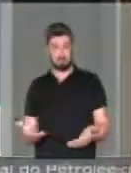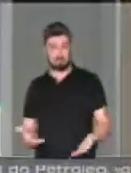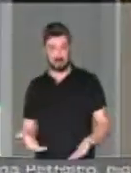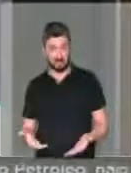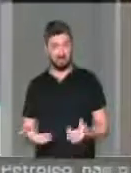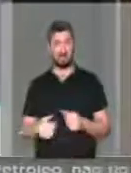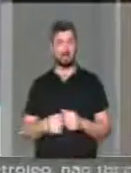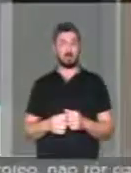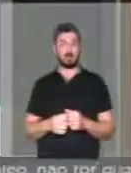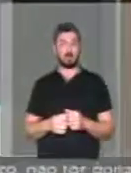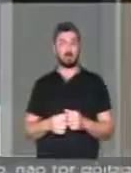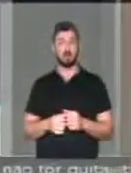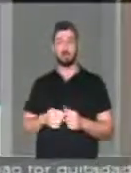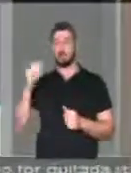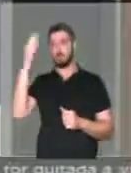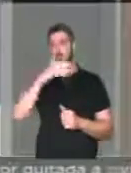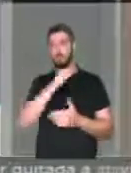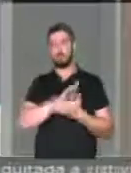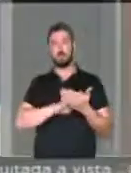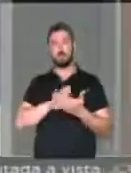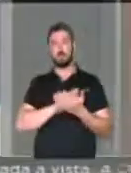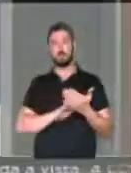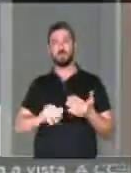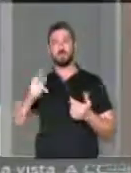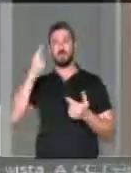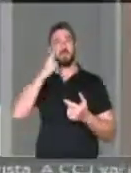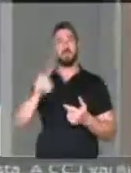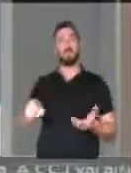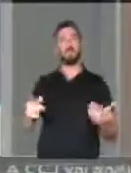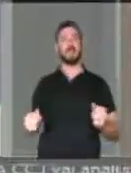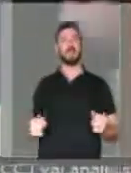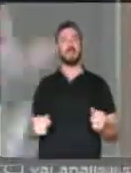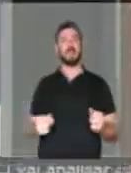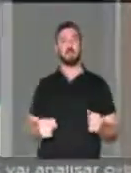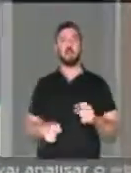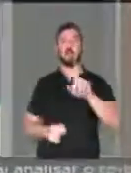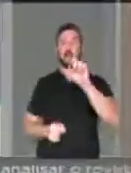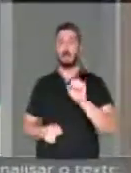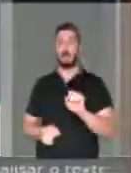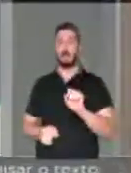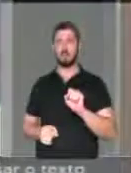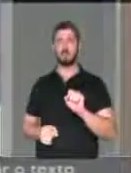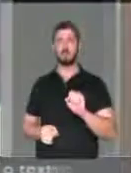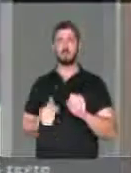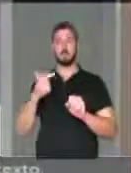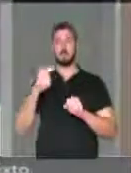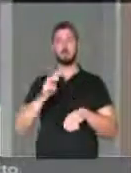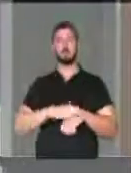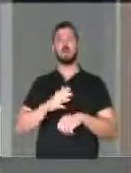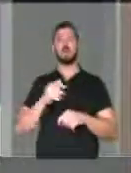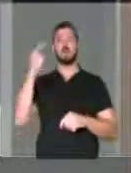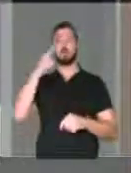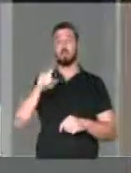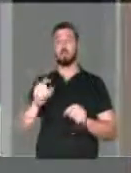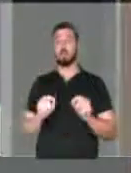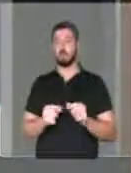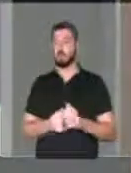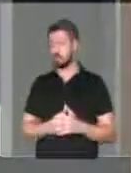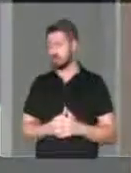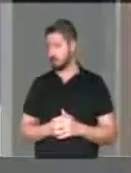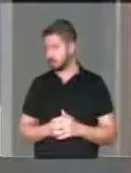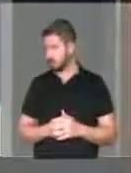não se conseguiu provar essa tal das pedaladas. Aliás, não tem mais o que provar. E